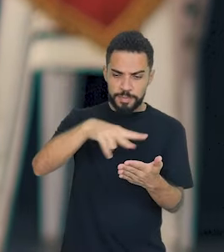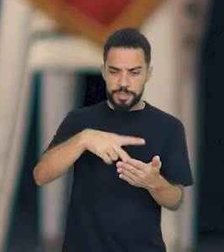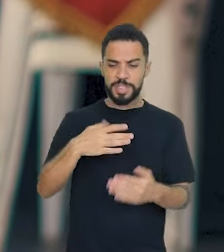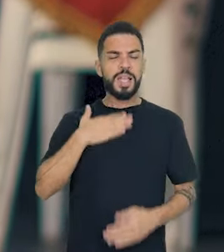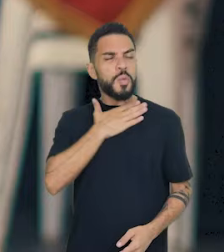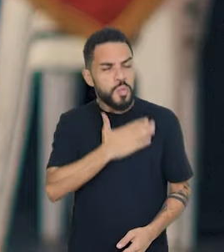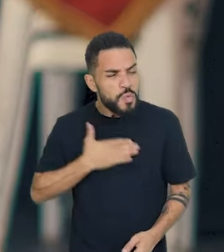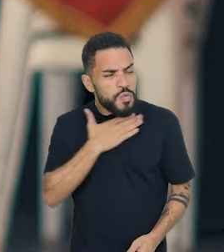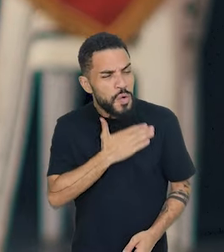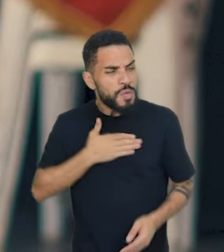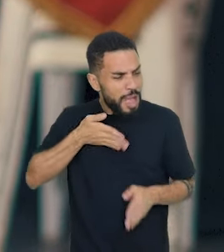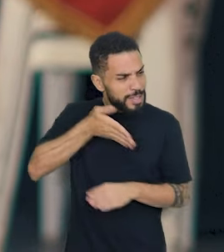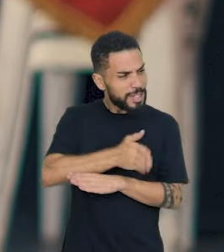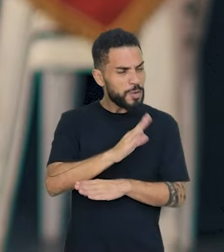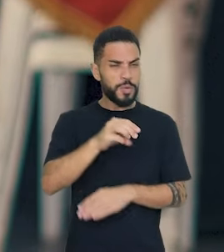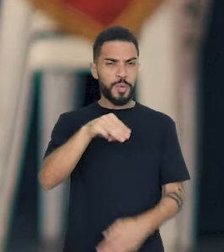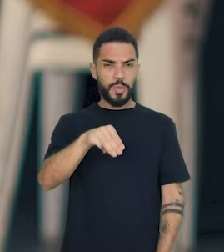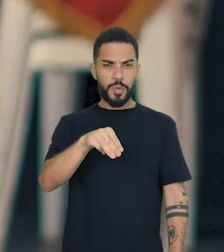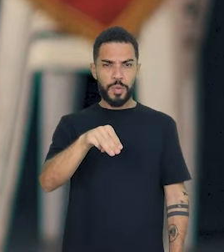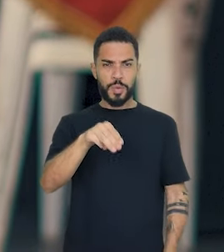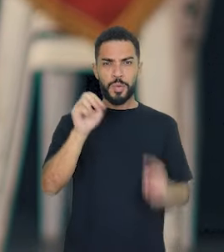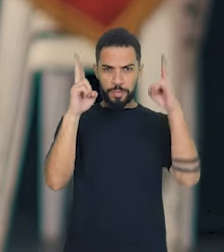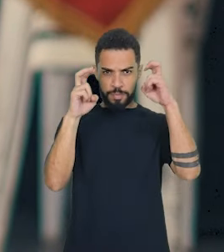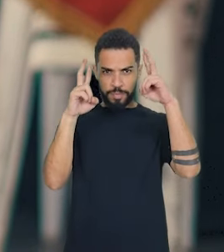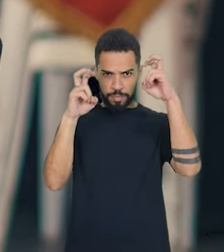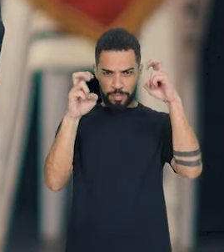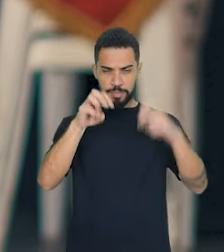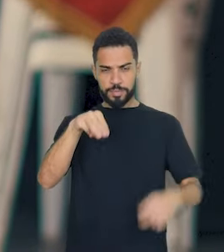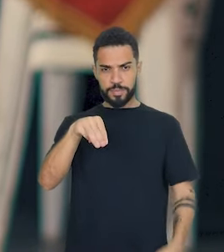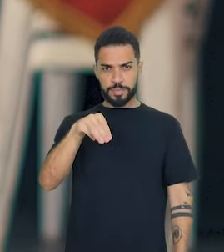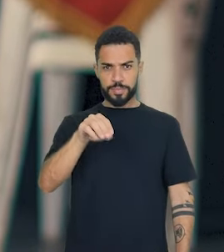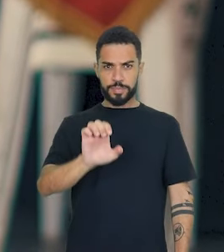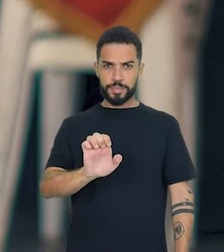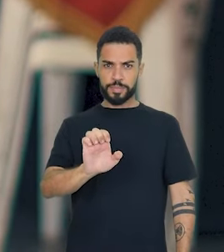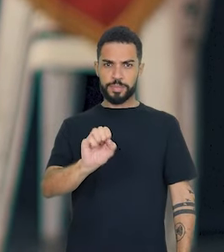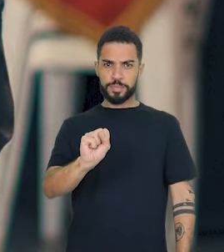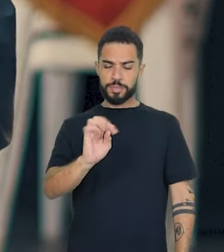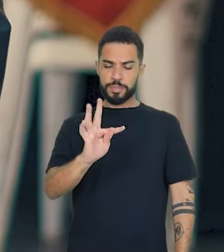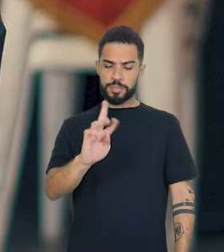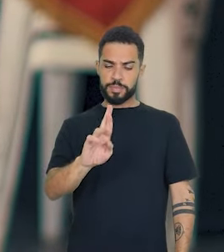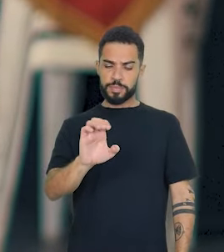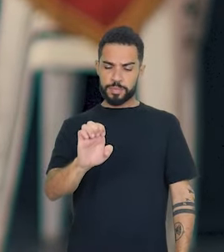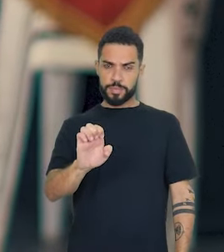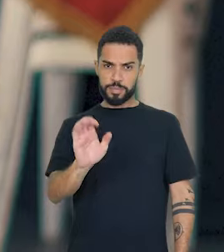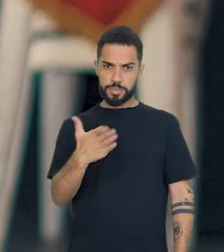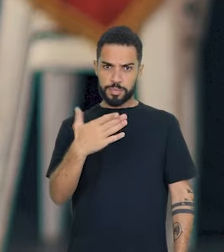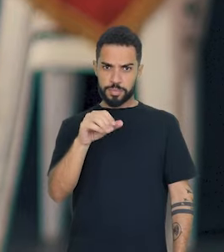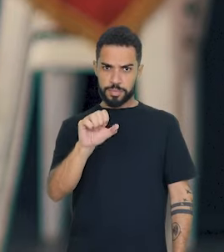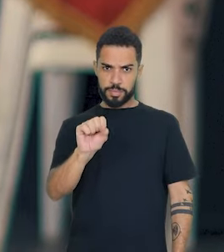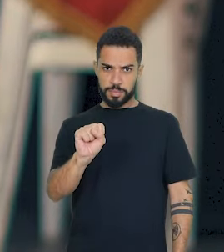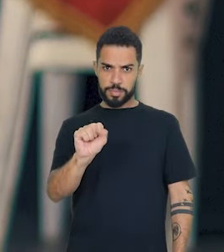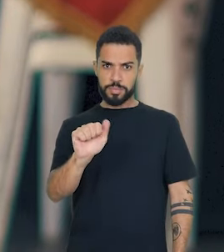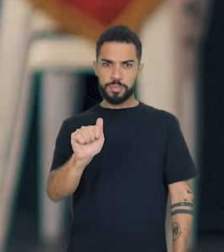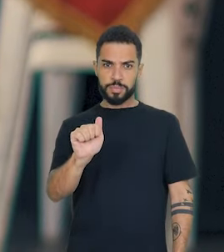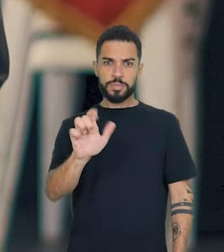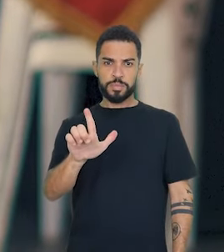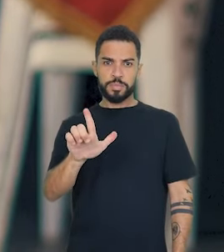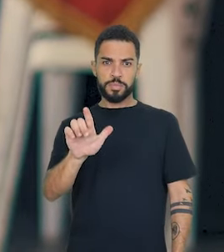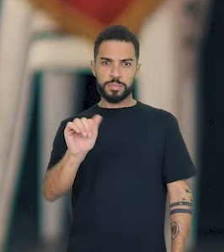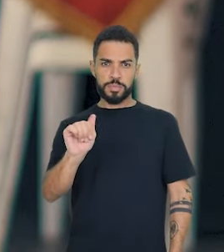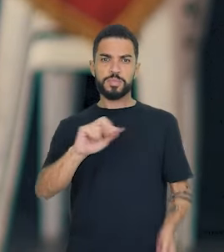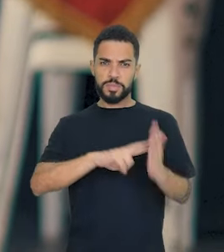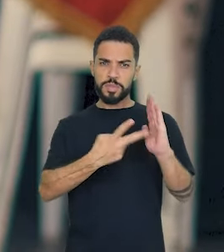vontade de sair de Mestre Sala. Você falou, traz ele aí, apresenta para mim, nós vamos conversar sim. Opa, ainda